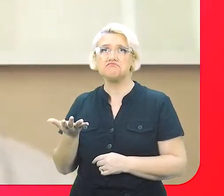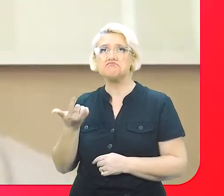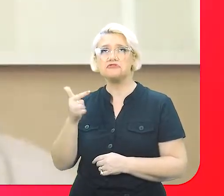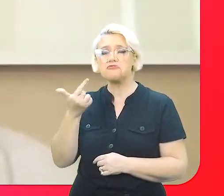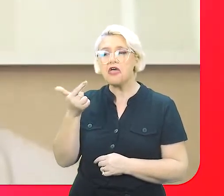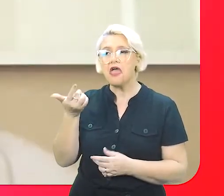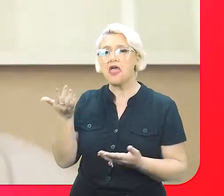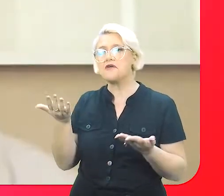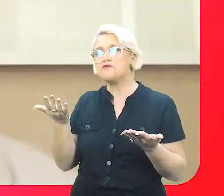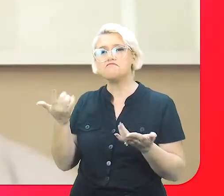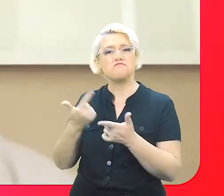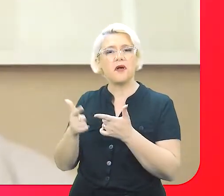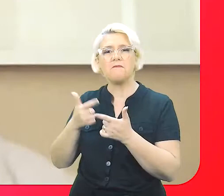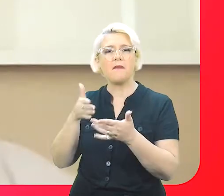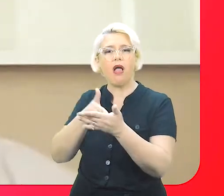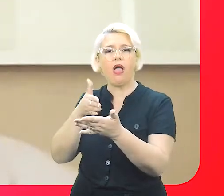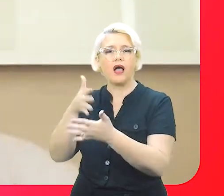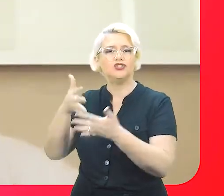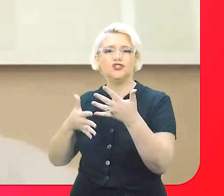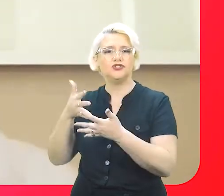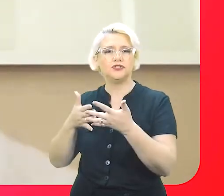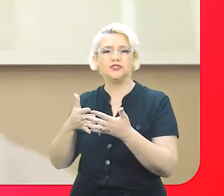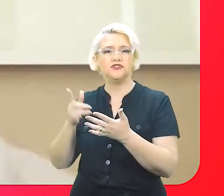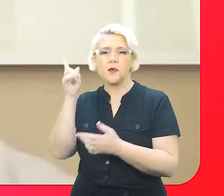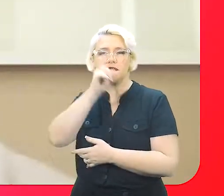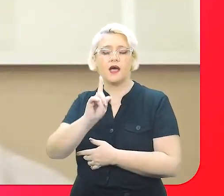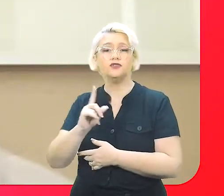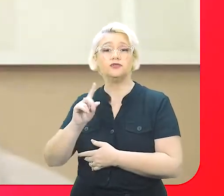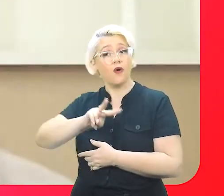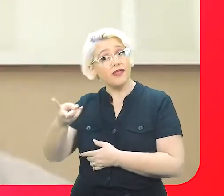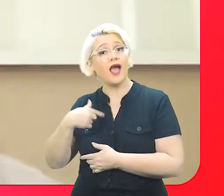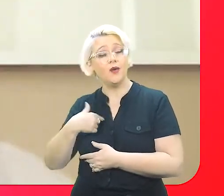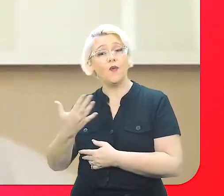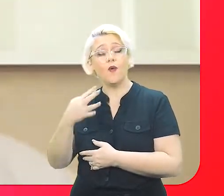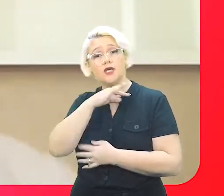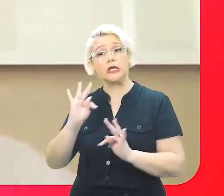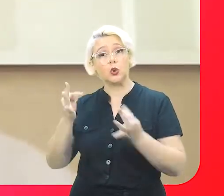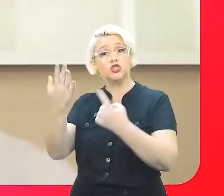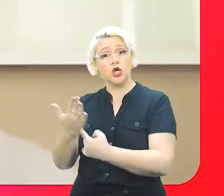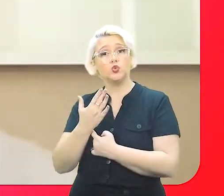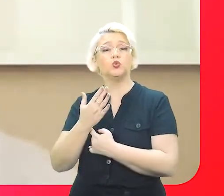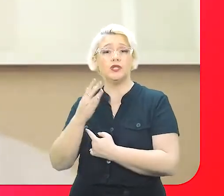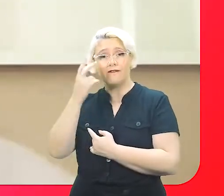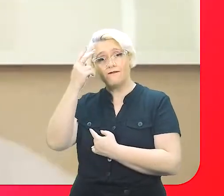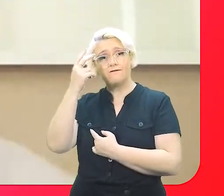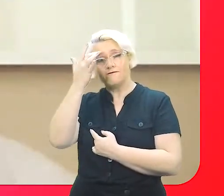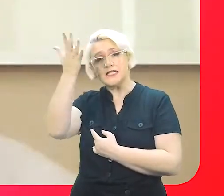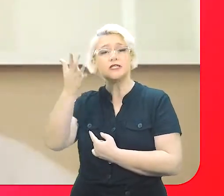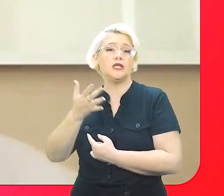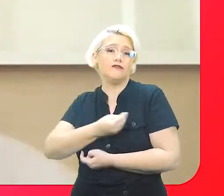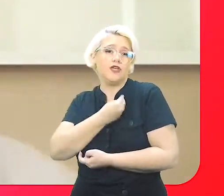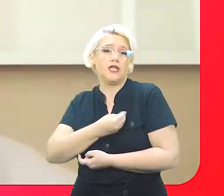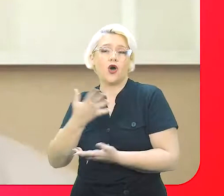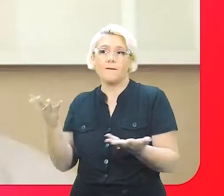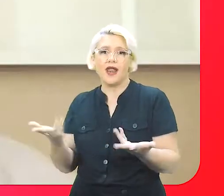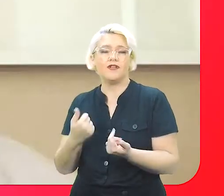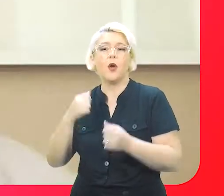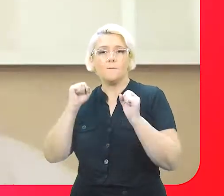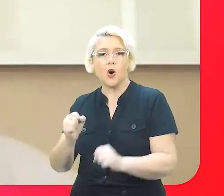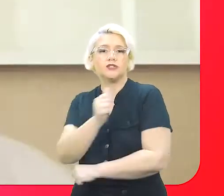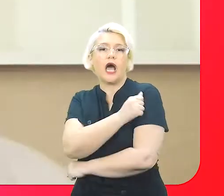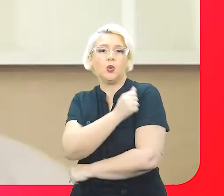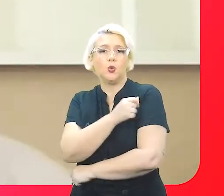tenho problemas, ao contrário, eu acho que facilita muito a vida. Olha que maravilha, eu posso ter alunos